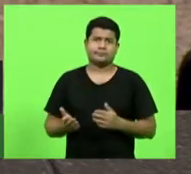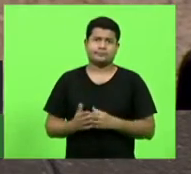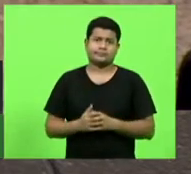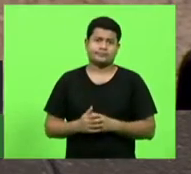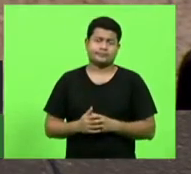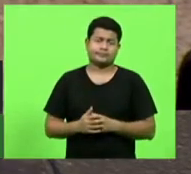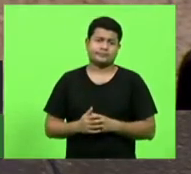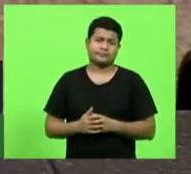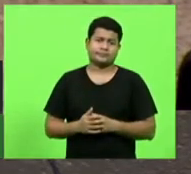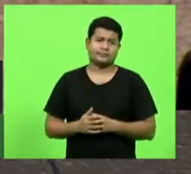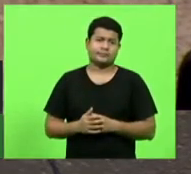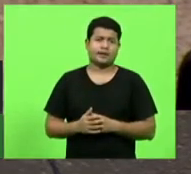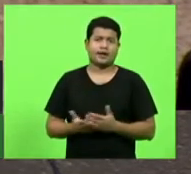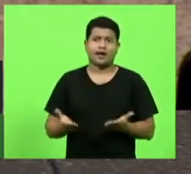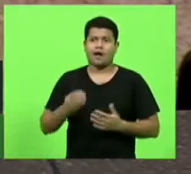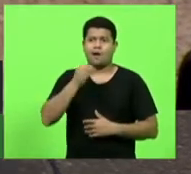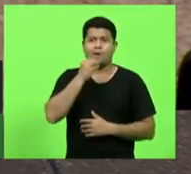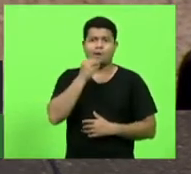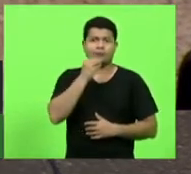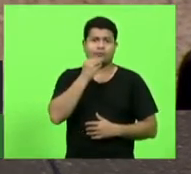Obviamente que